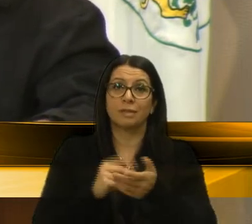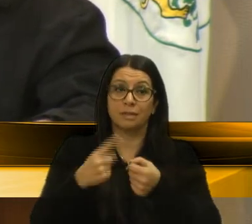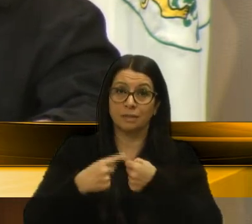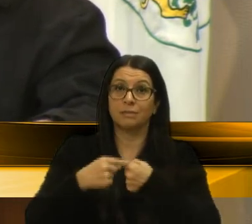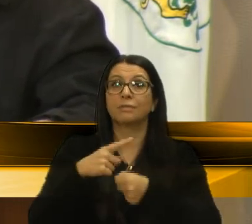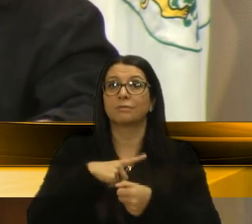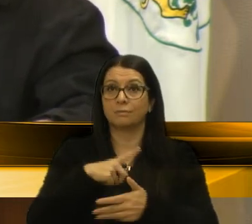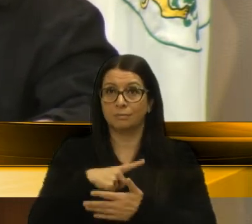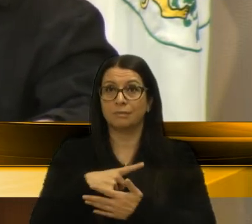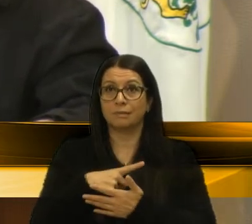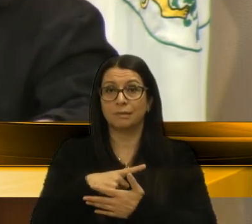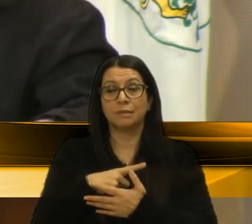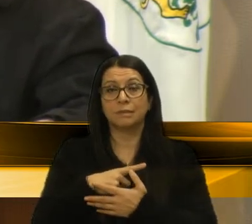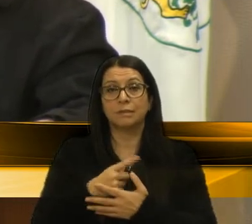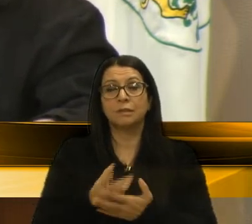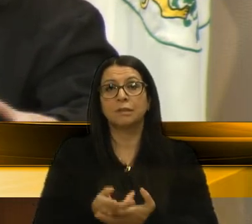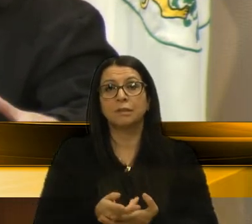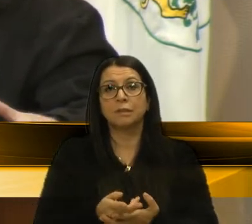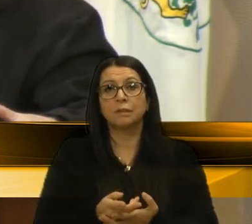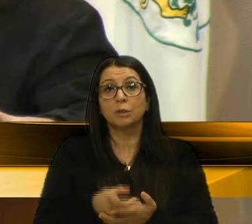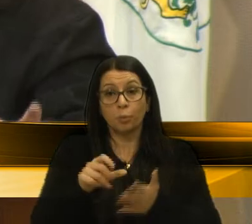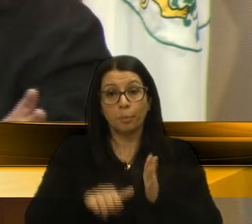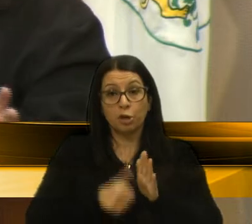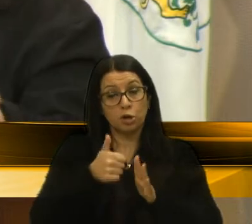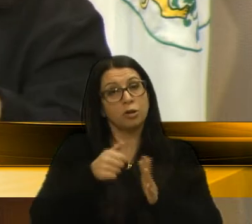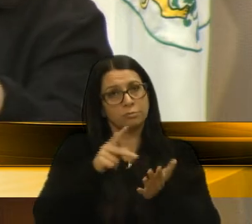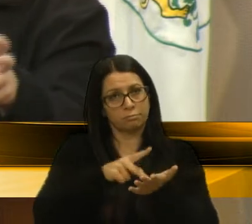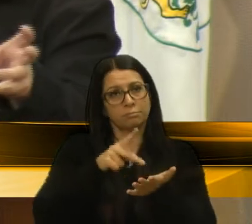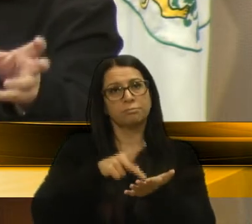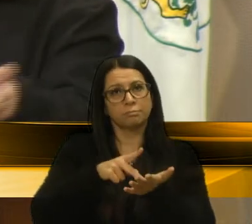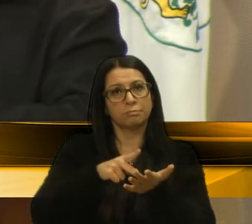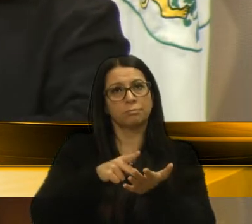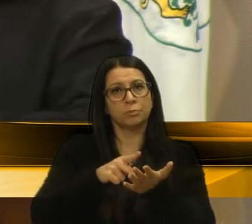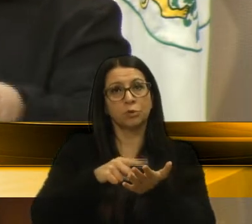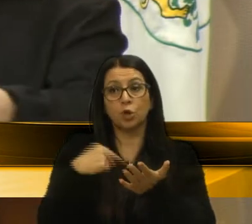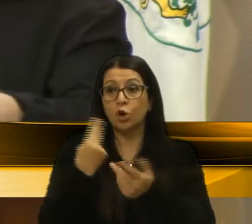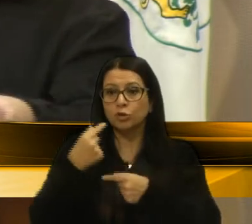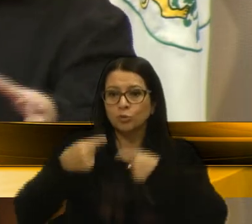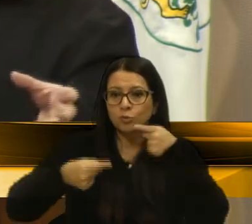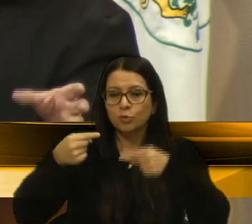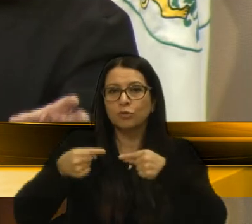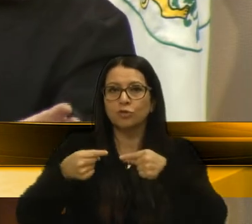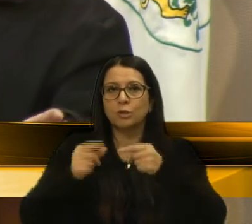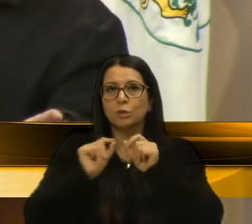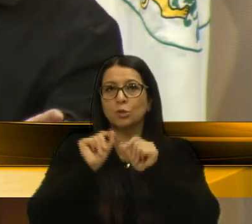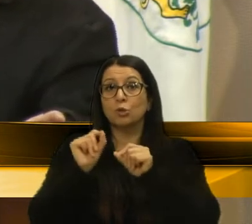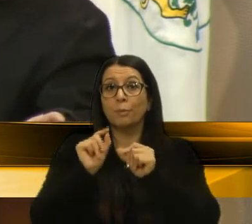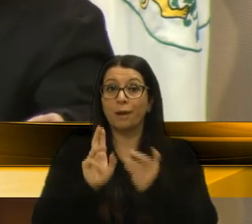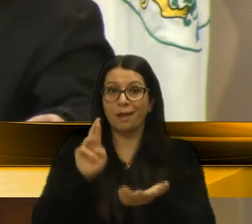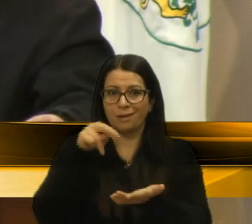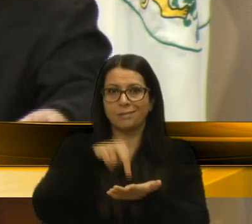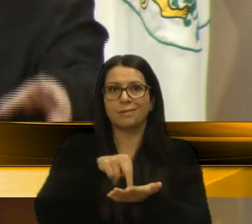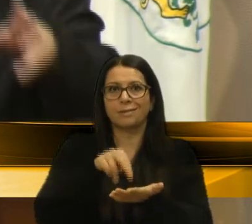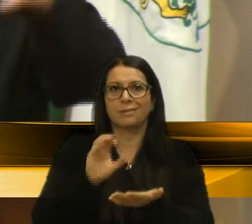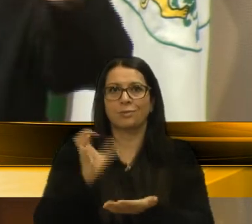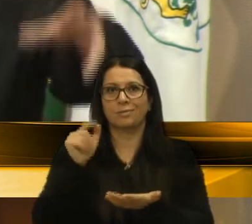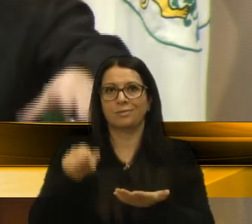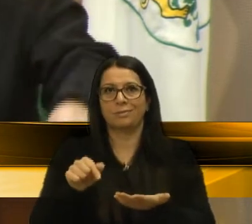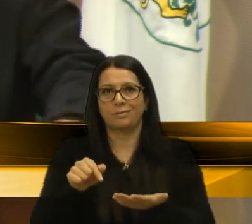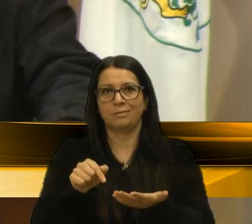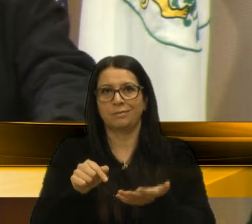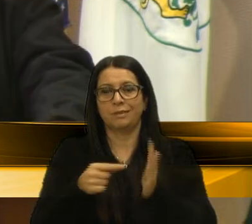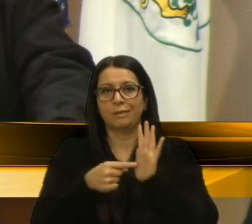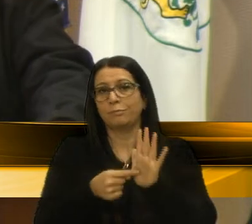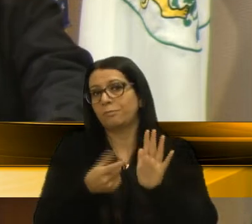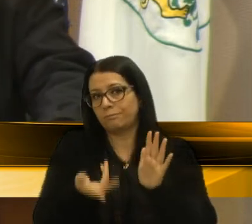tem, e que, portanto, o melhor mesmo é a gente discutir em cima da nossa realidade. Você trazer aqui